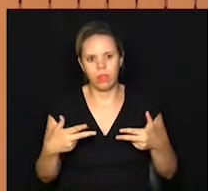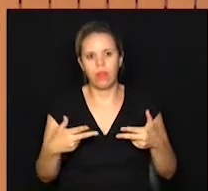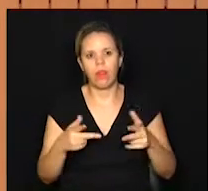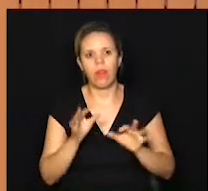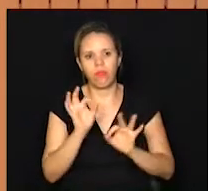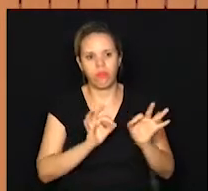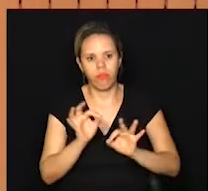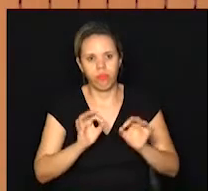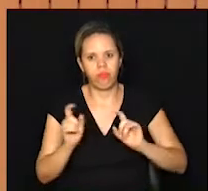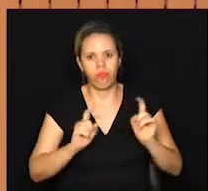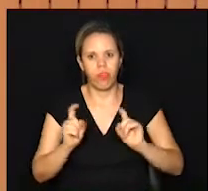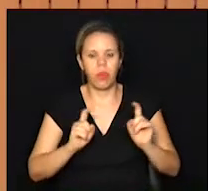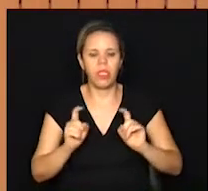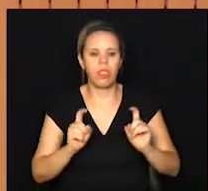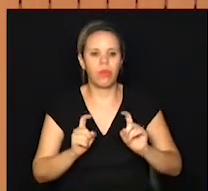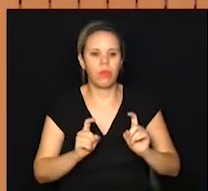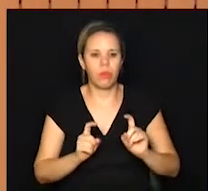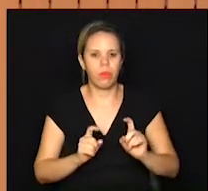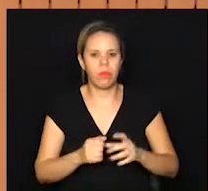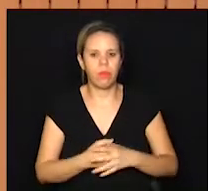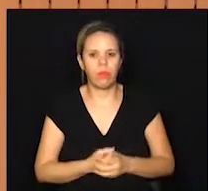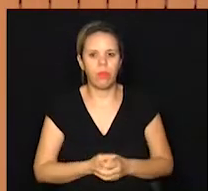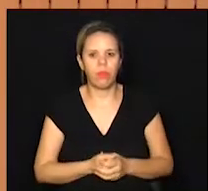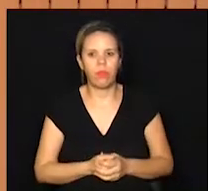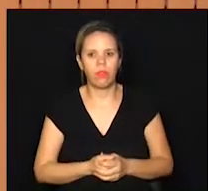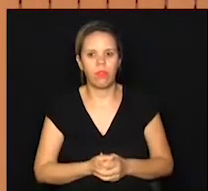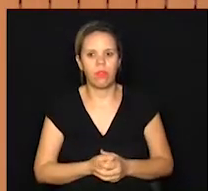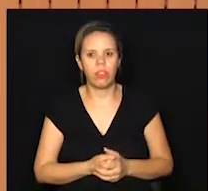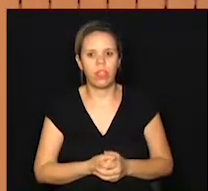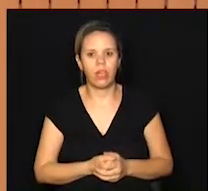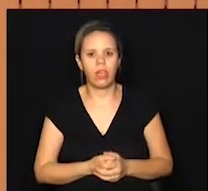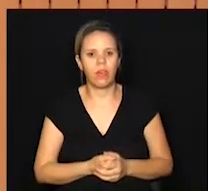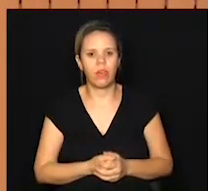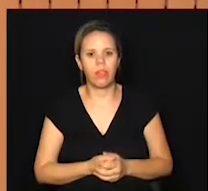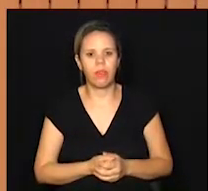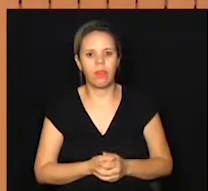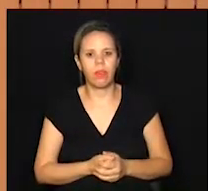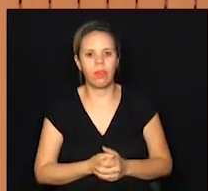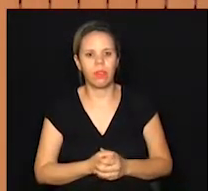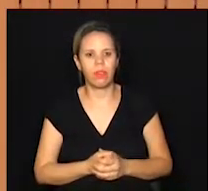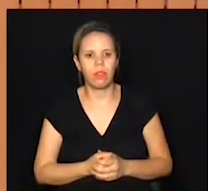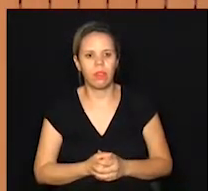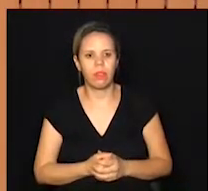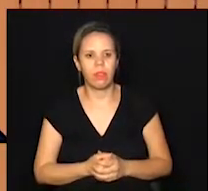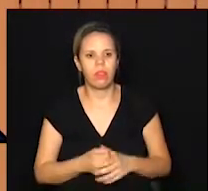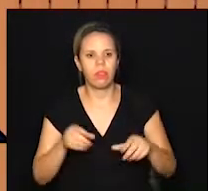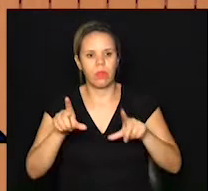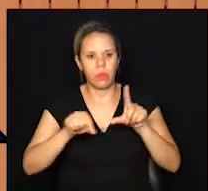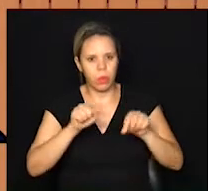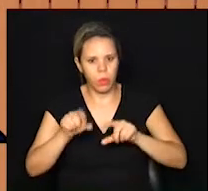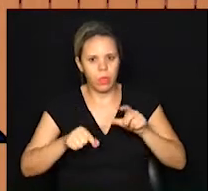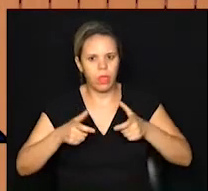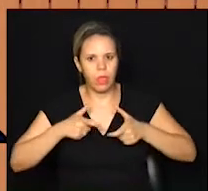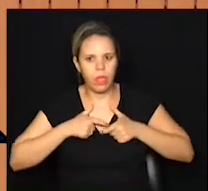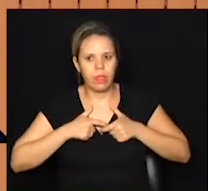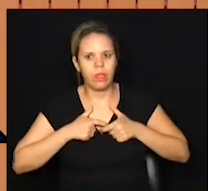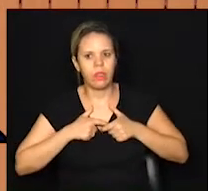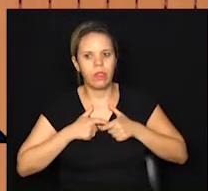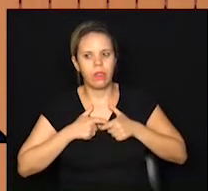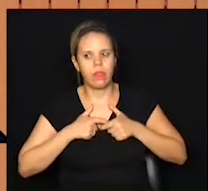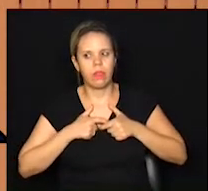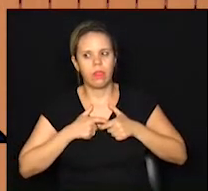nessa reunião. Nosso primeiro ponto de pauta, a comissão tratará sobre a indicação da medalha Cônego